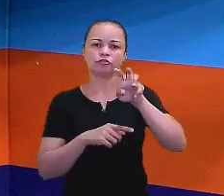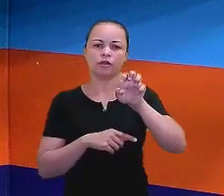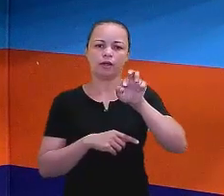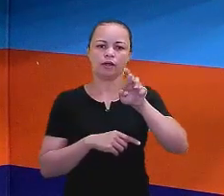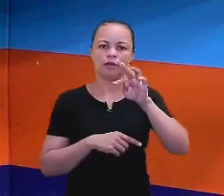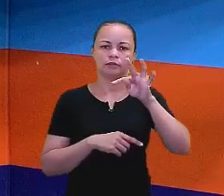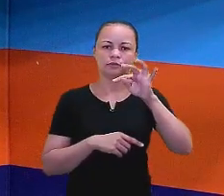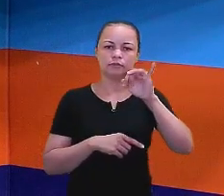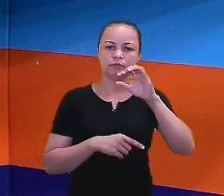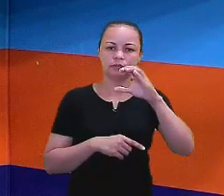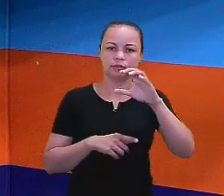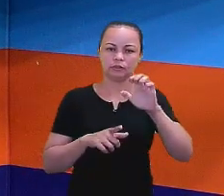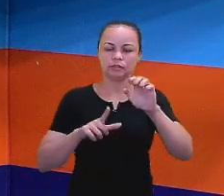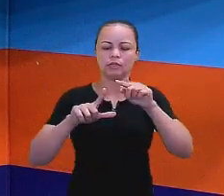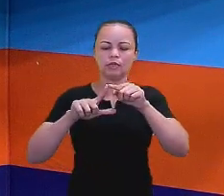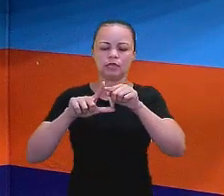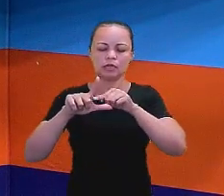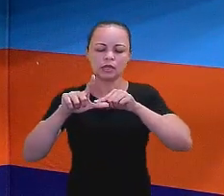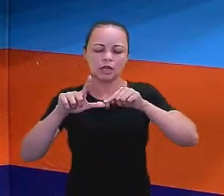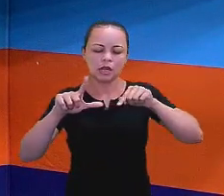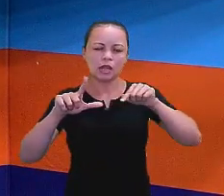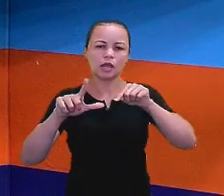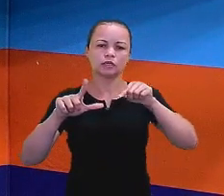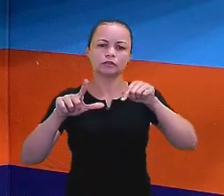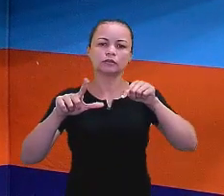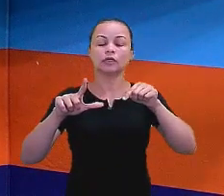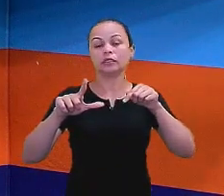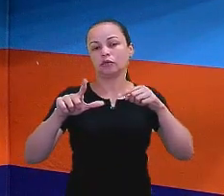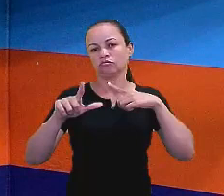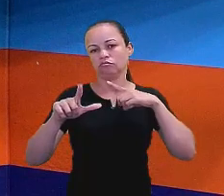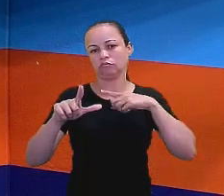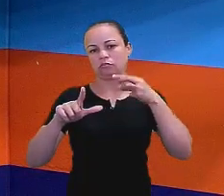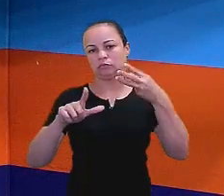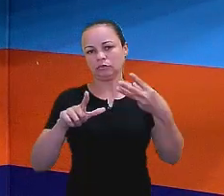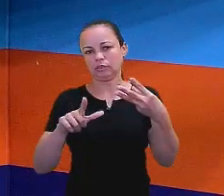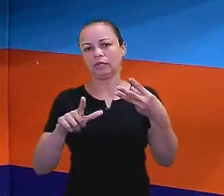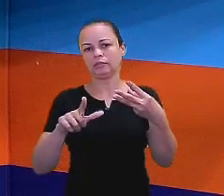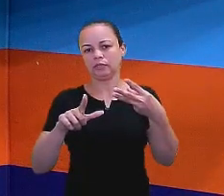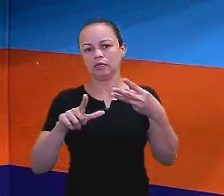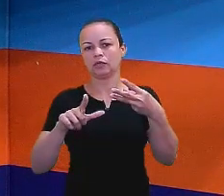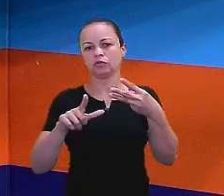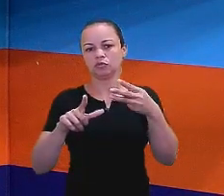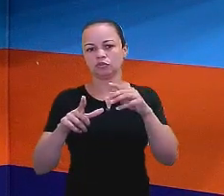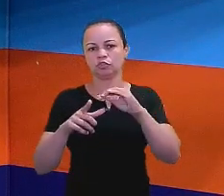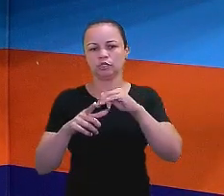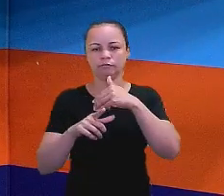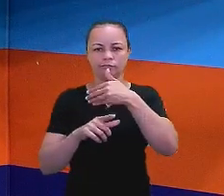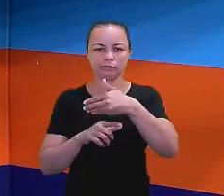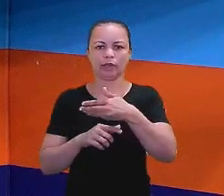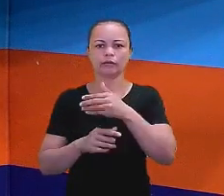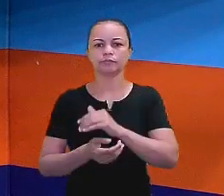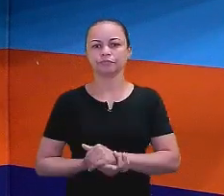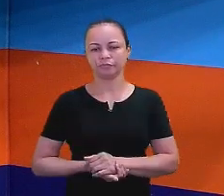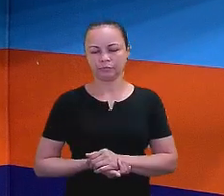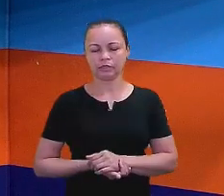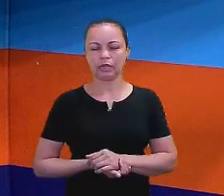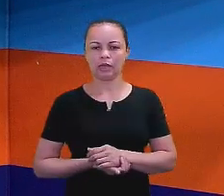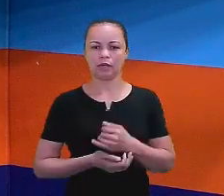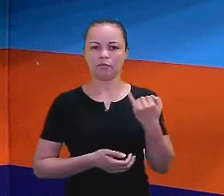formando três ângulos, né? Então, vai formar três ângulos internos, tá? É importante que a gente perceba